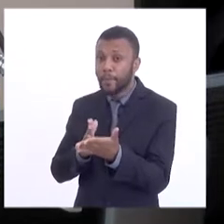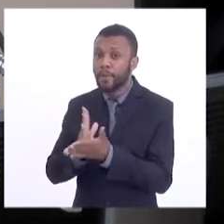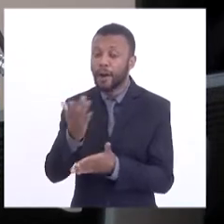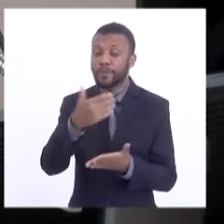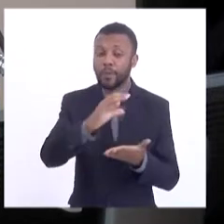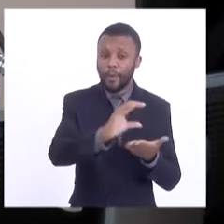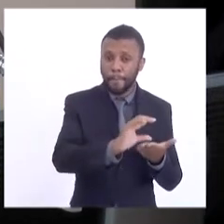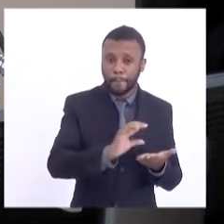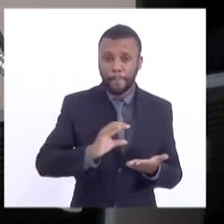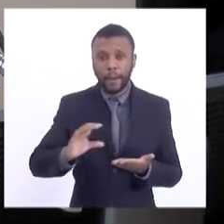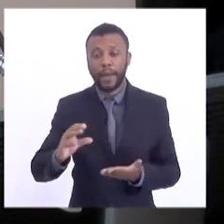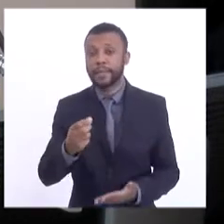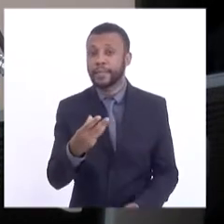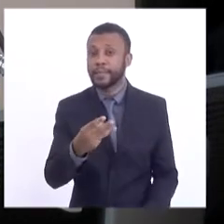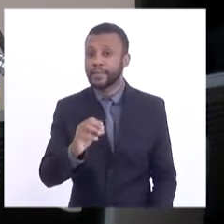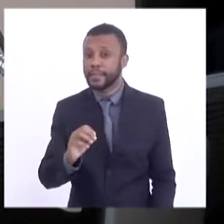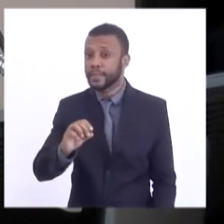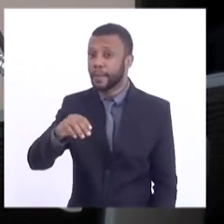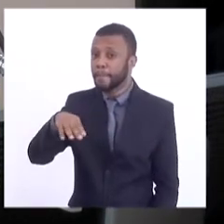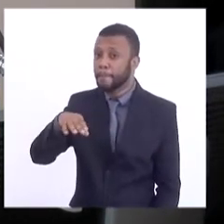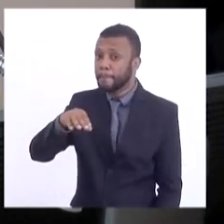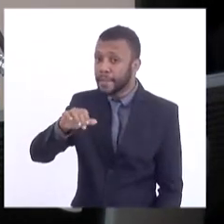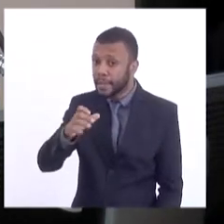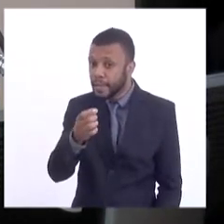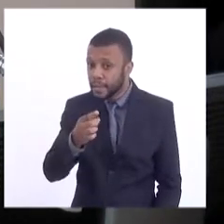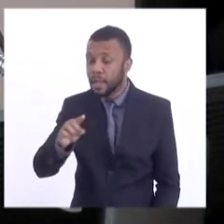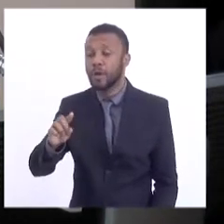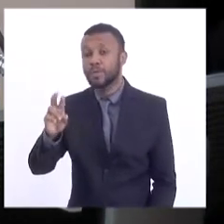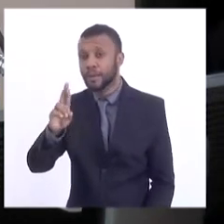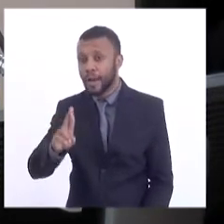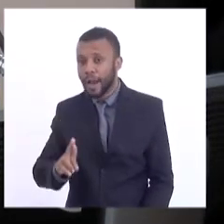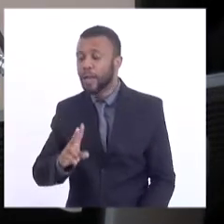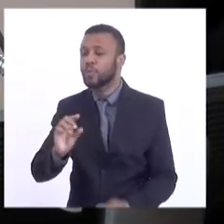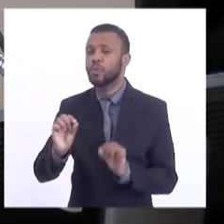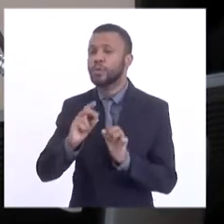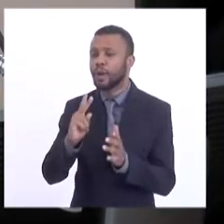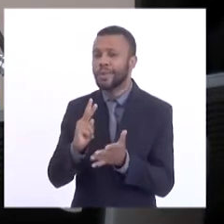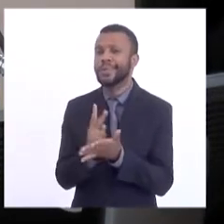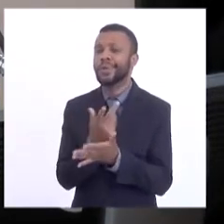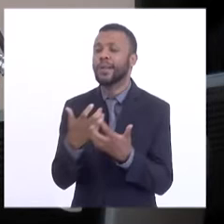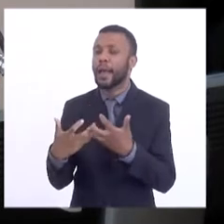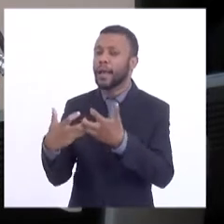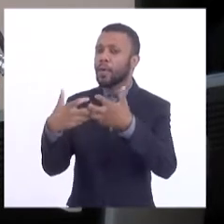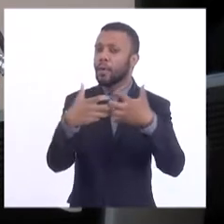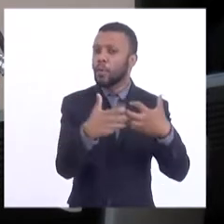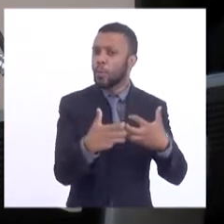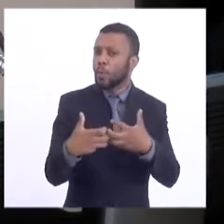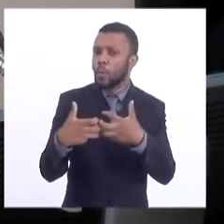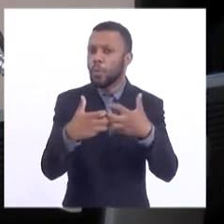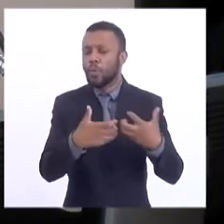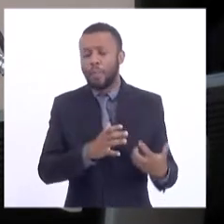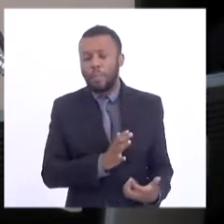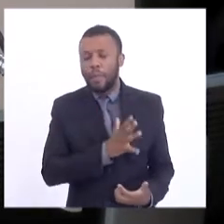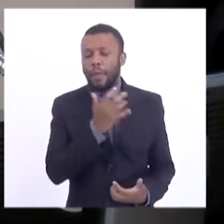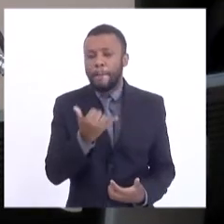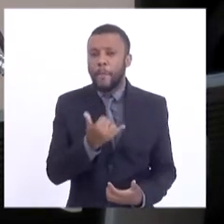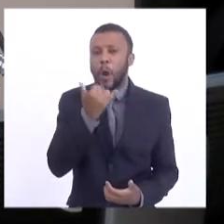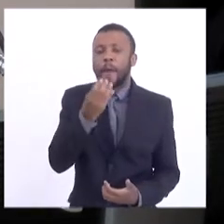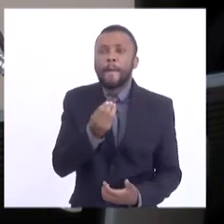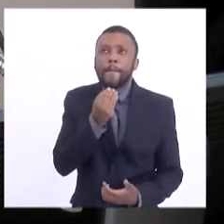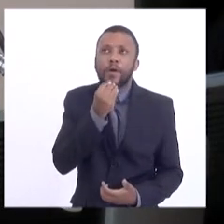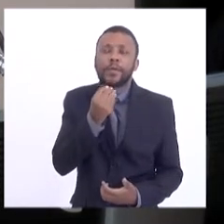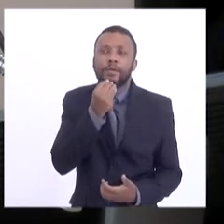de 30 milhões de reais para tragédia de Petrópolis e possivelmente hoje